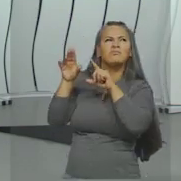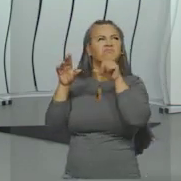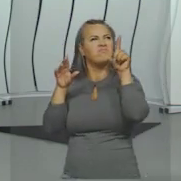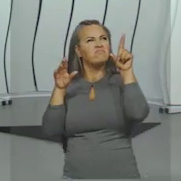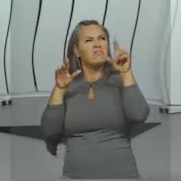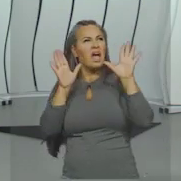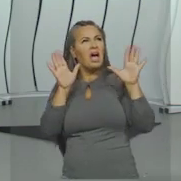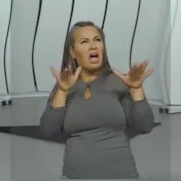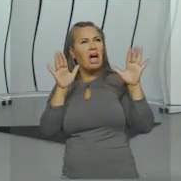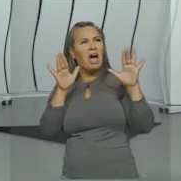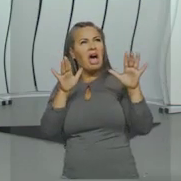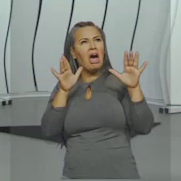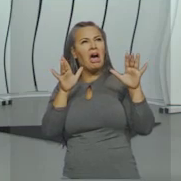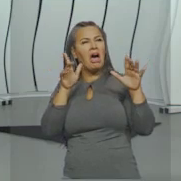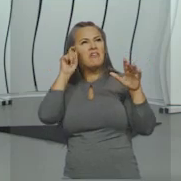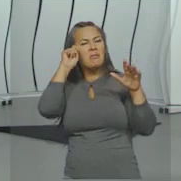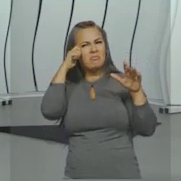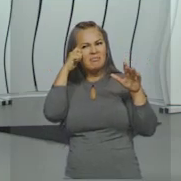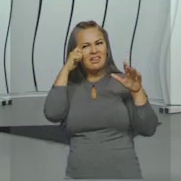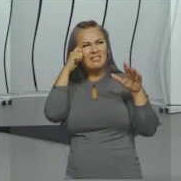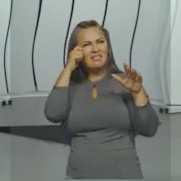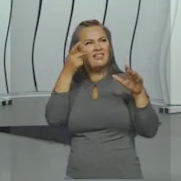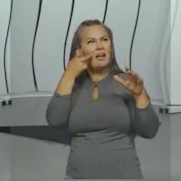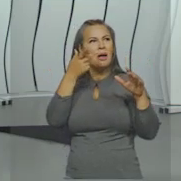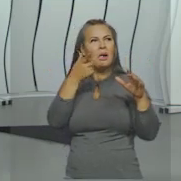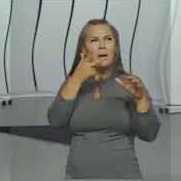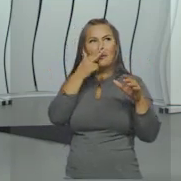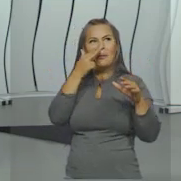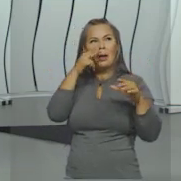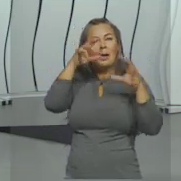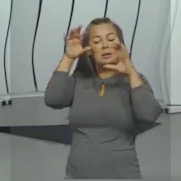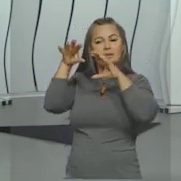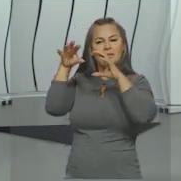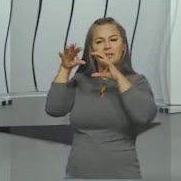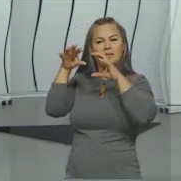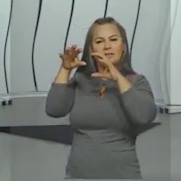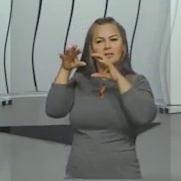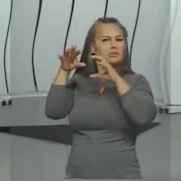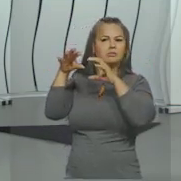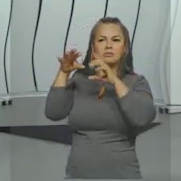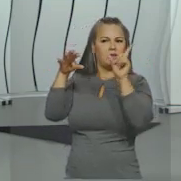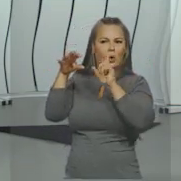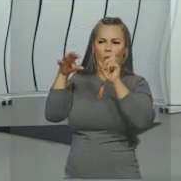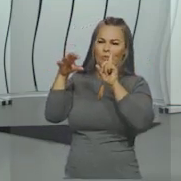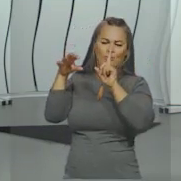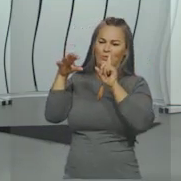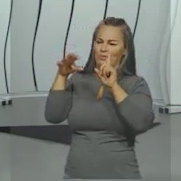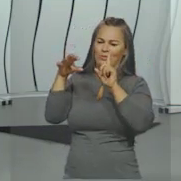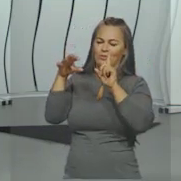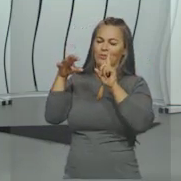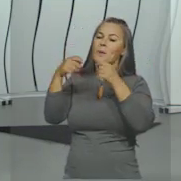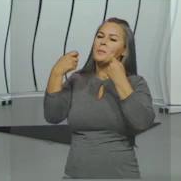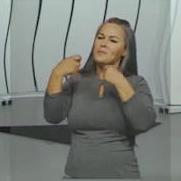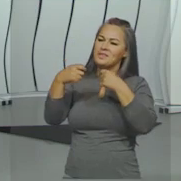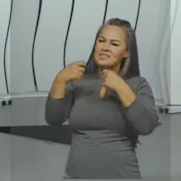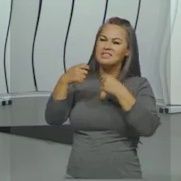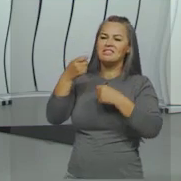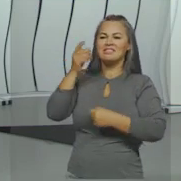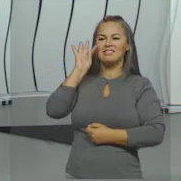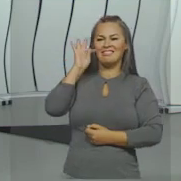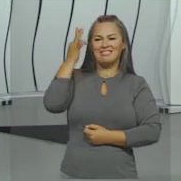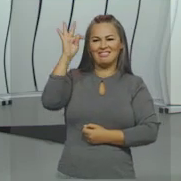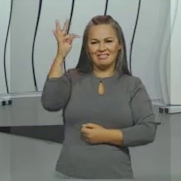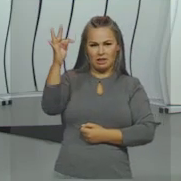Quando começa a aparecer muito urubu, vai chover. Eu já ouvi muito dessas coisas. Mas aqui é diferente. Aqui você precisa de tecnologia,